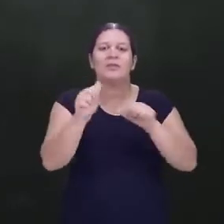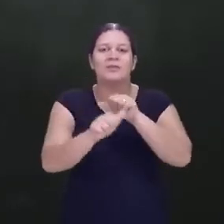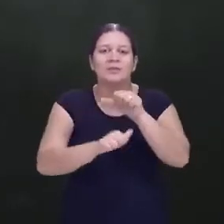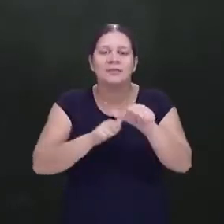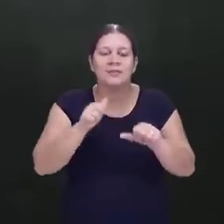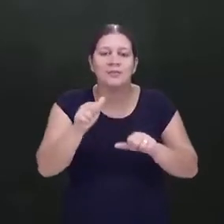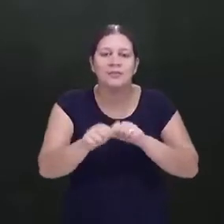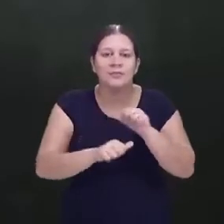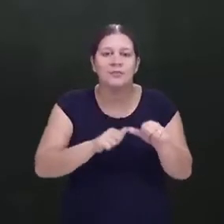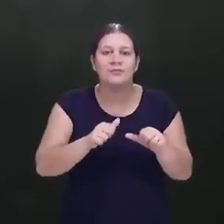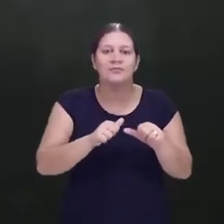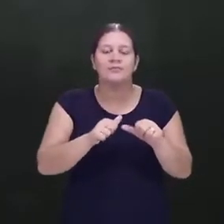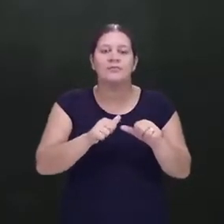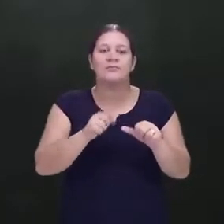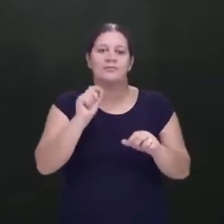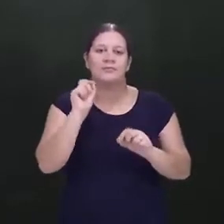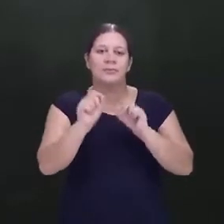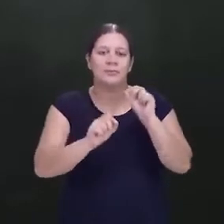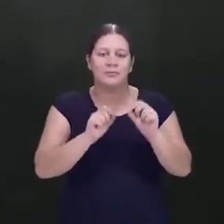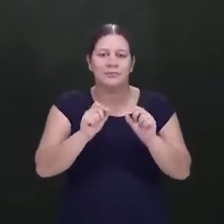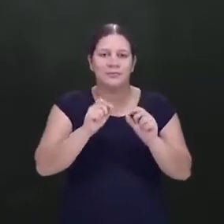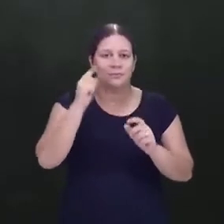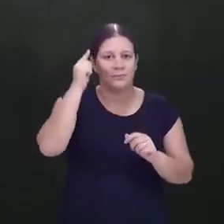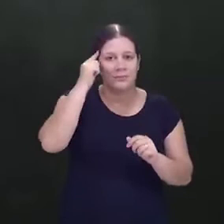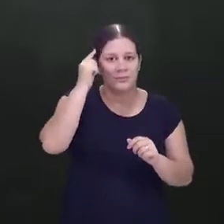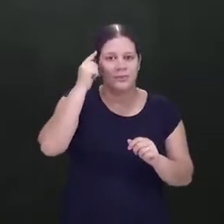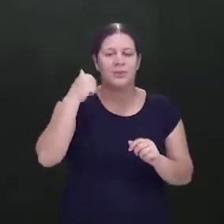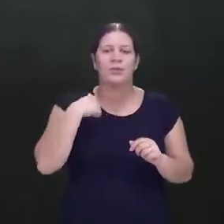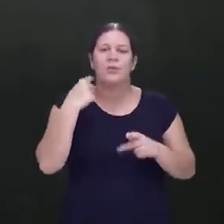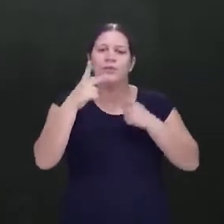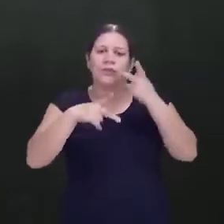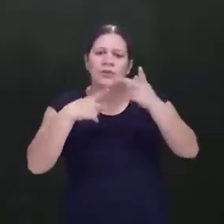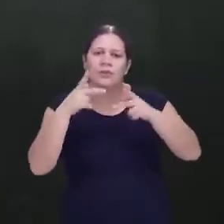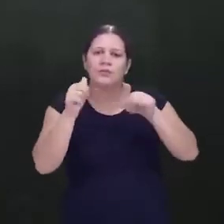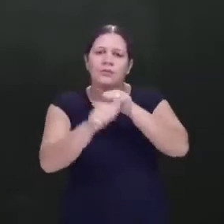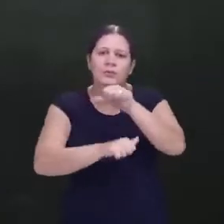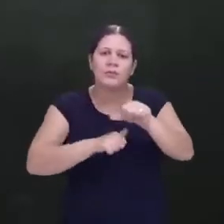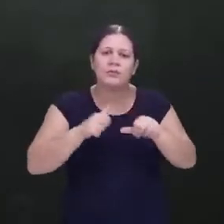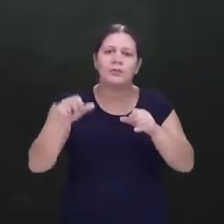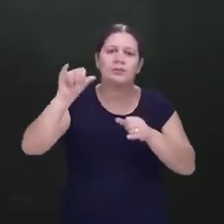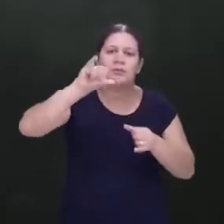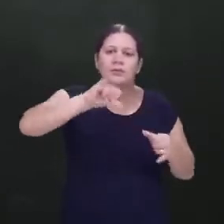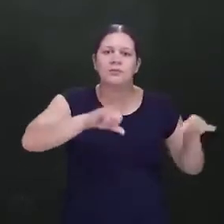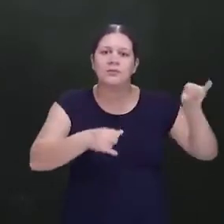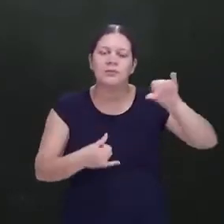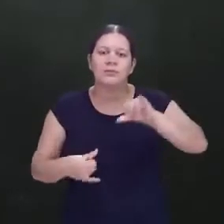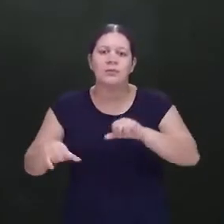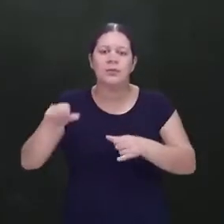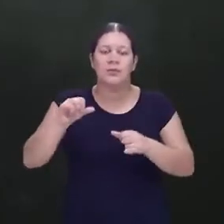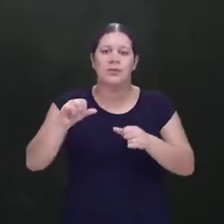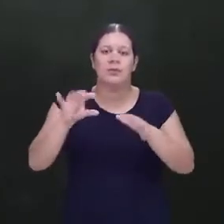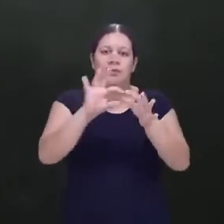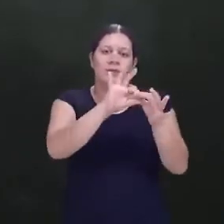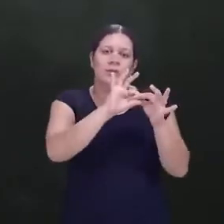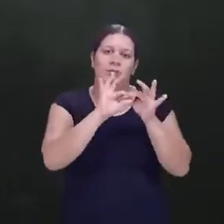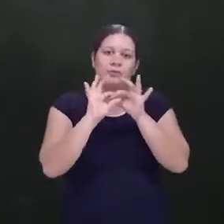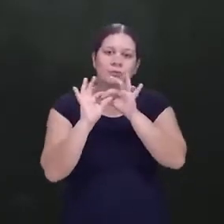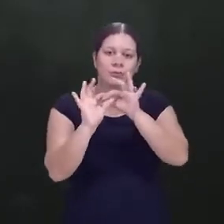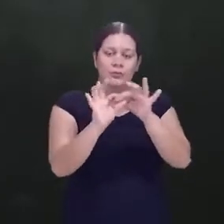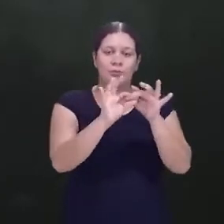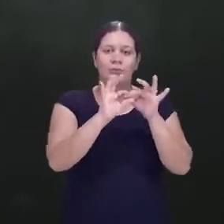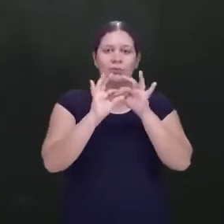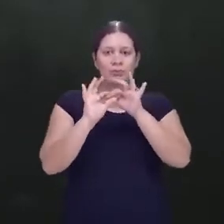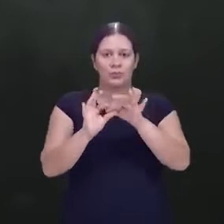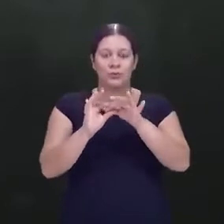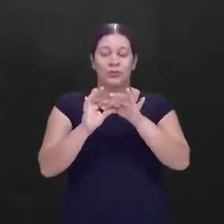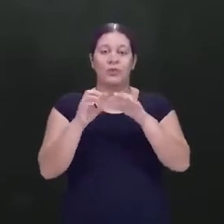bem aqui na sua mente, mudança, não é isso? E quando eu falo de uma transformação química, é quando eu uno substâncias diferentes,